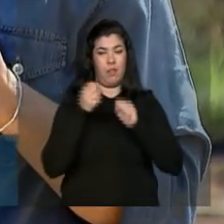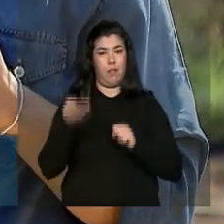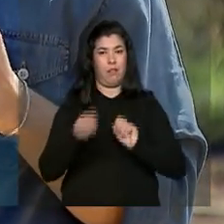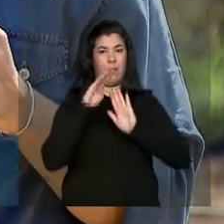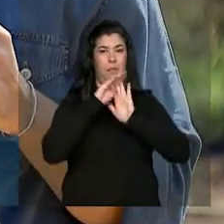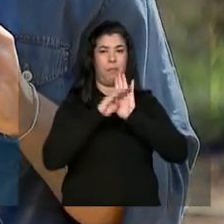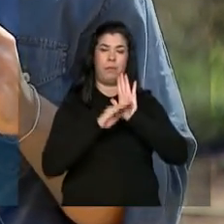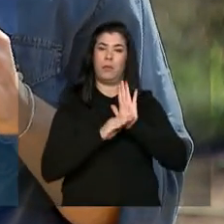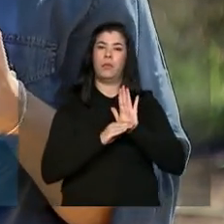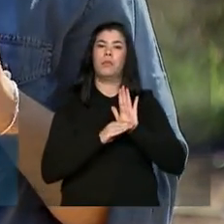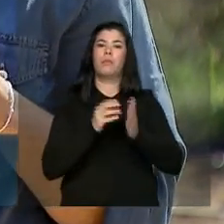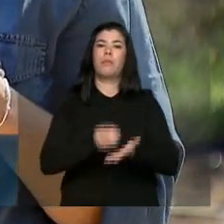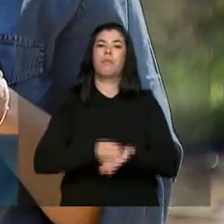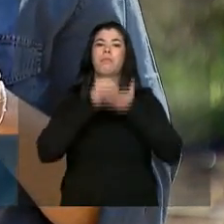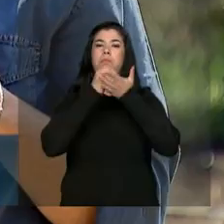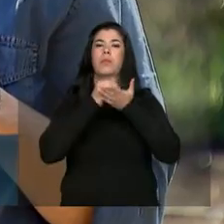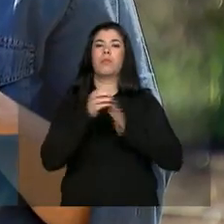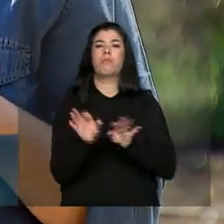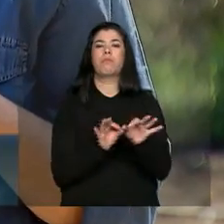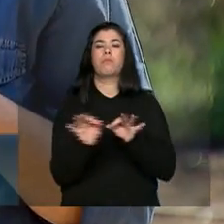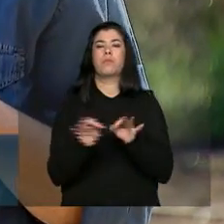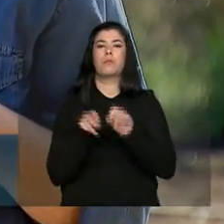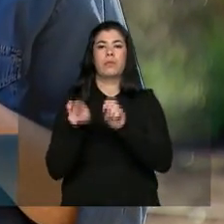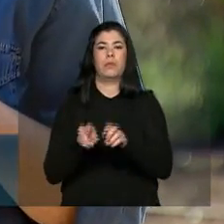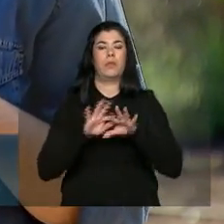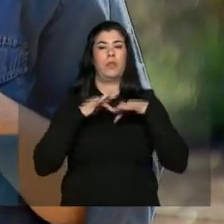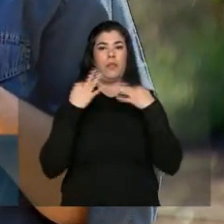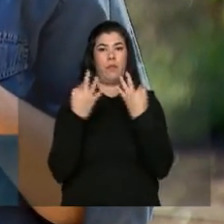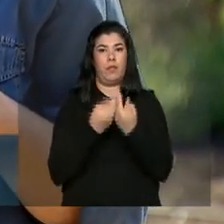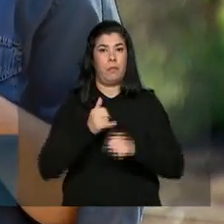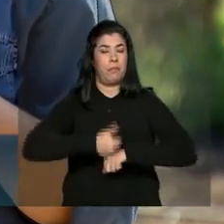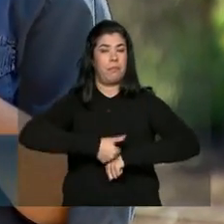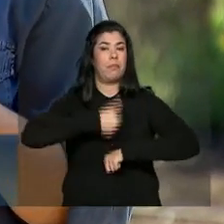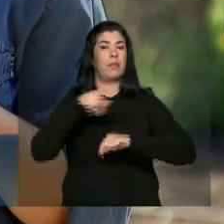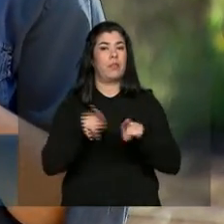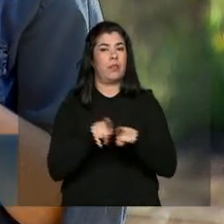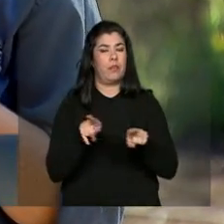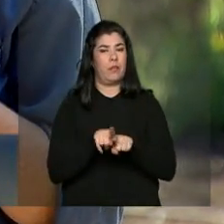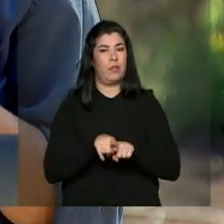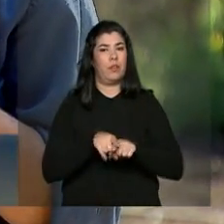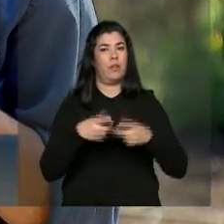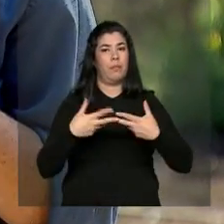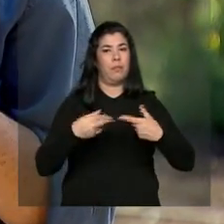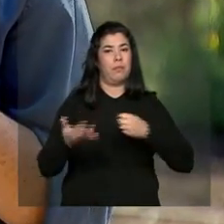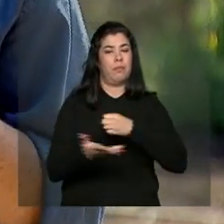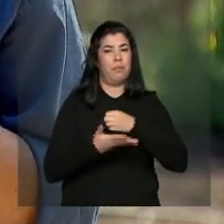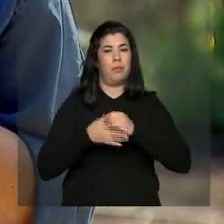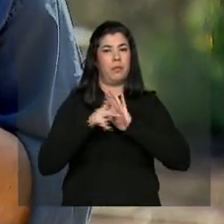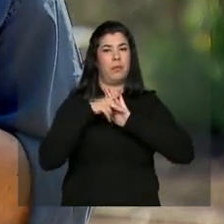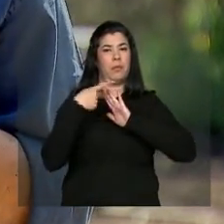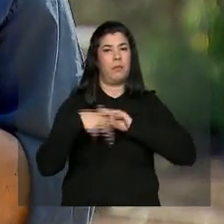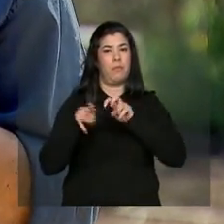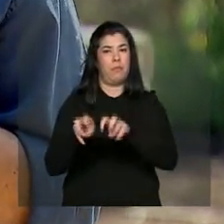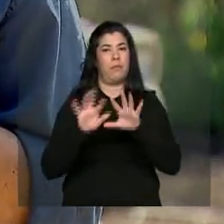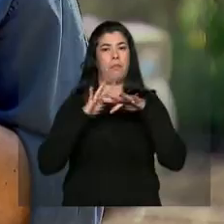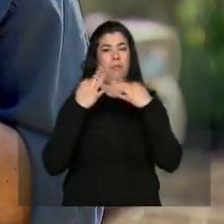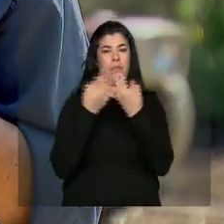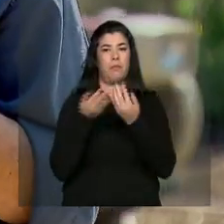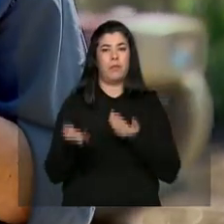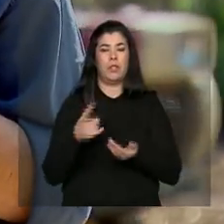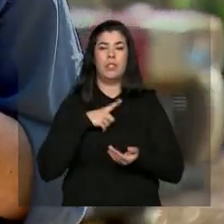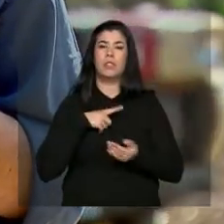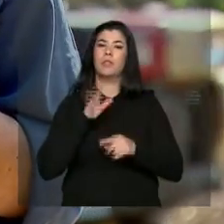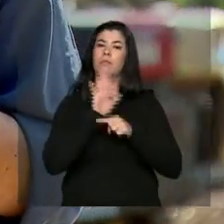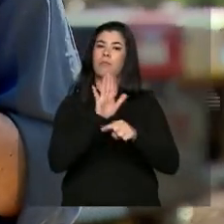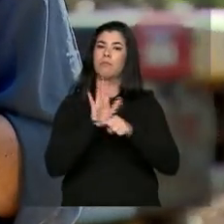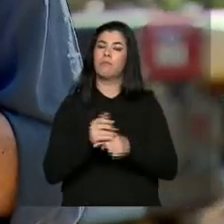programa apoia projetos de agricultores familiares para melhorar a infraestrutura nas propriedades rurais e também para